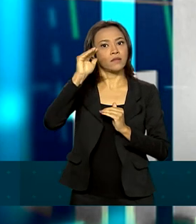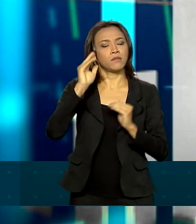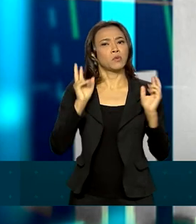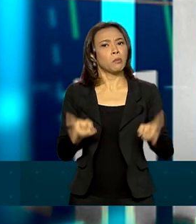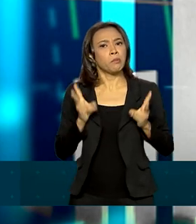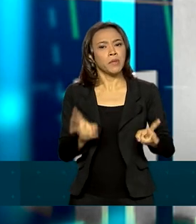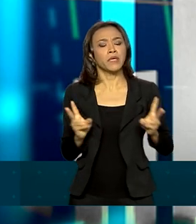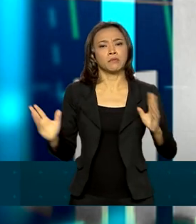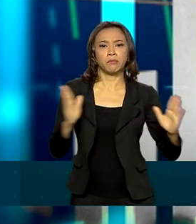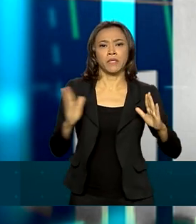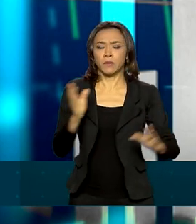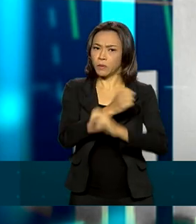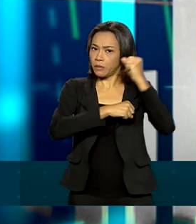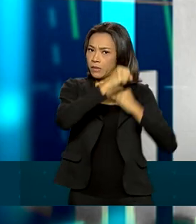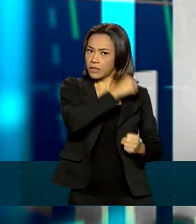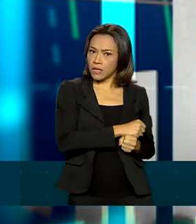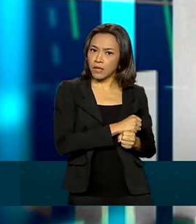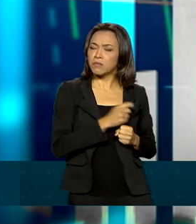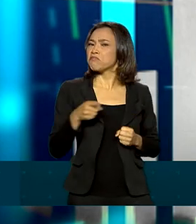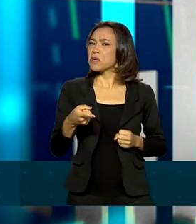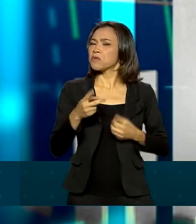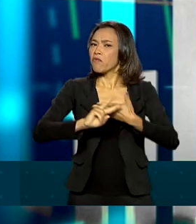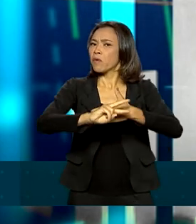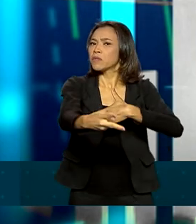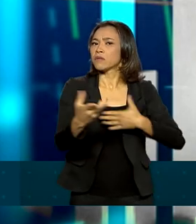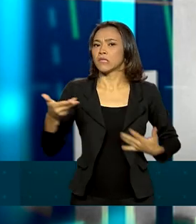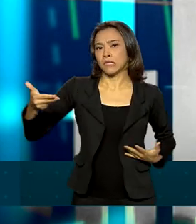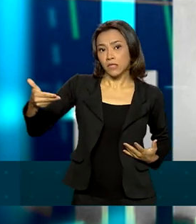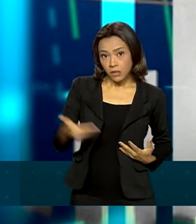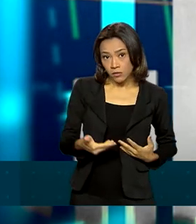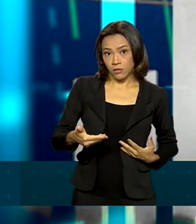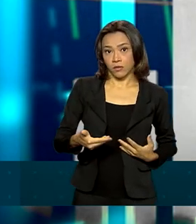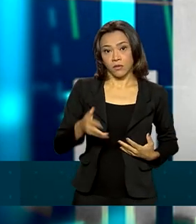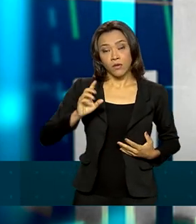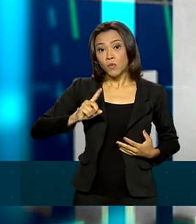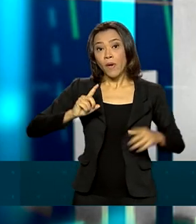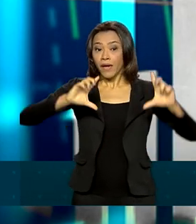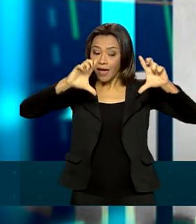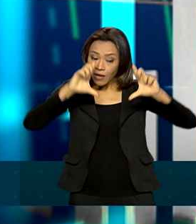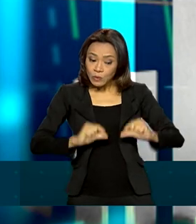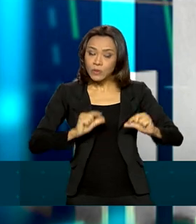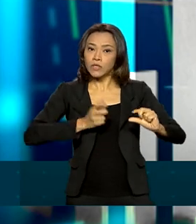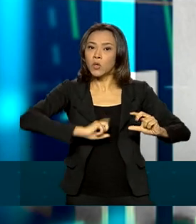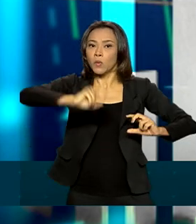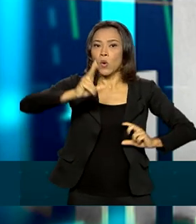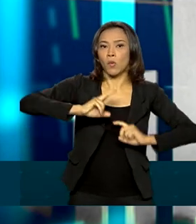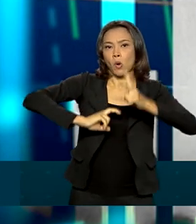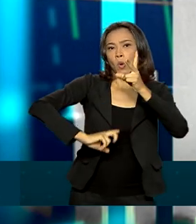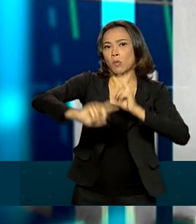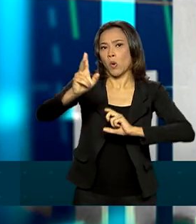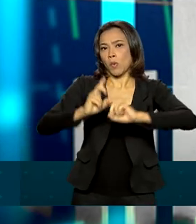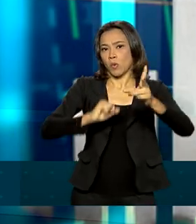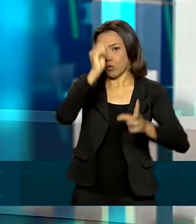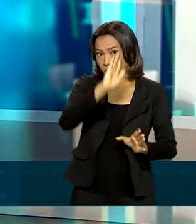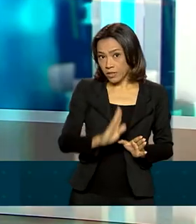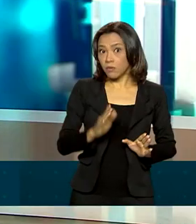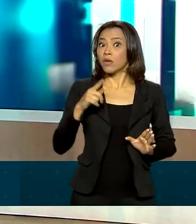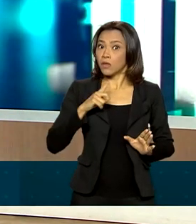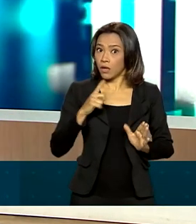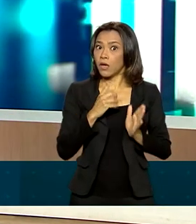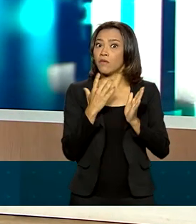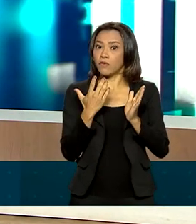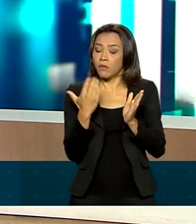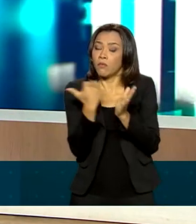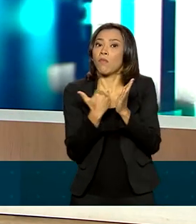período do ano passado mas esse fato se deve não há uma redução nas exportações brasileiras que ao contrário cresceram